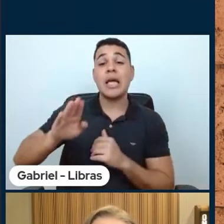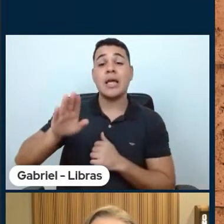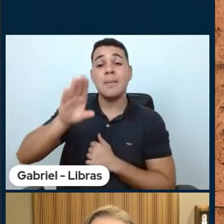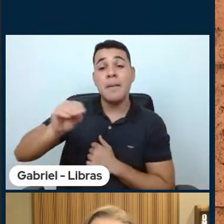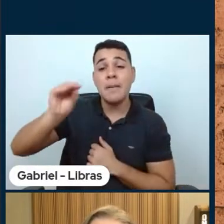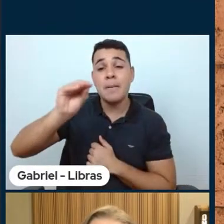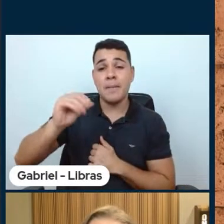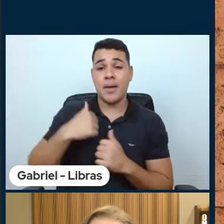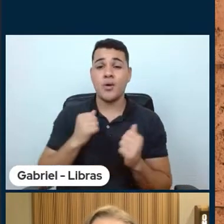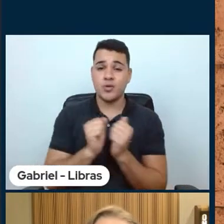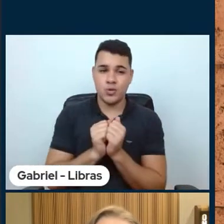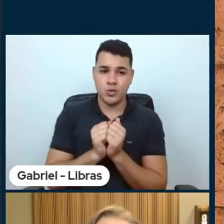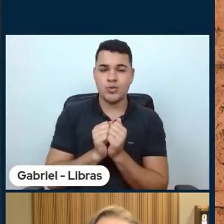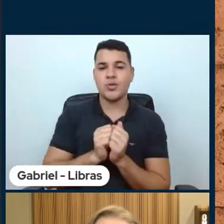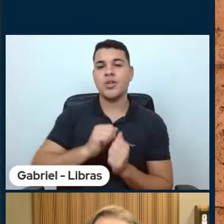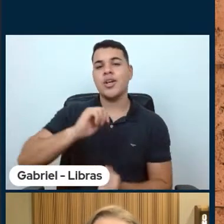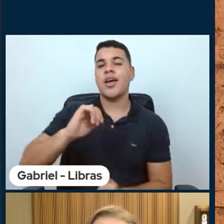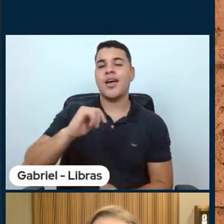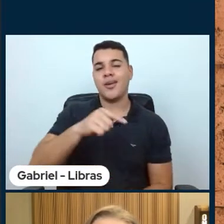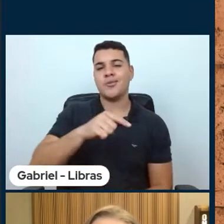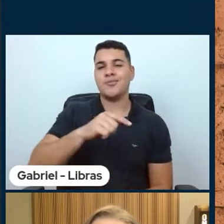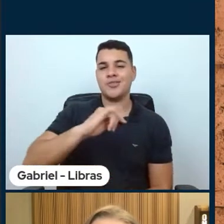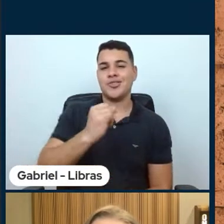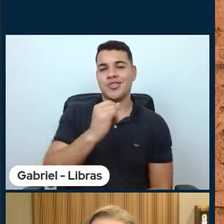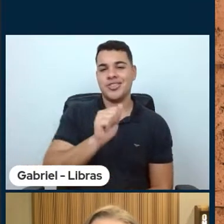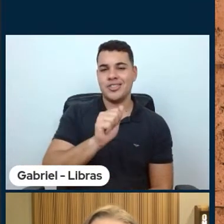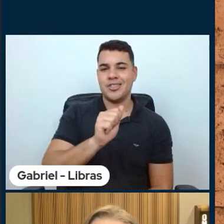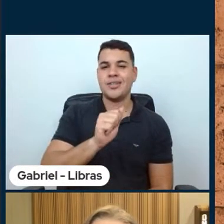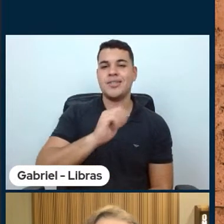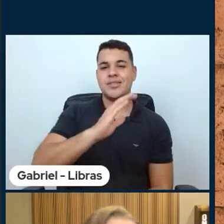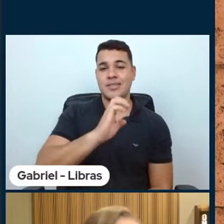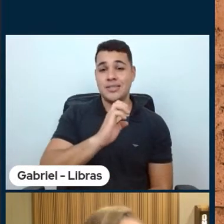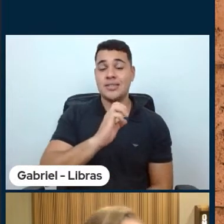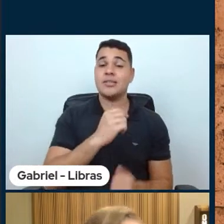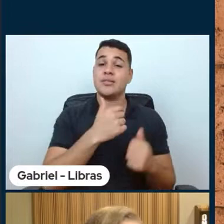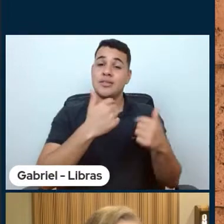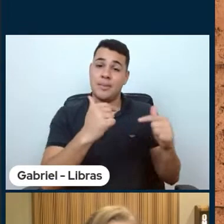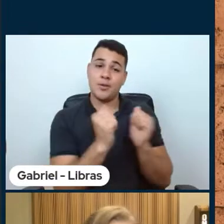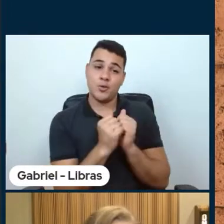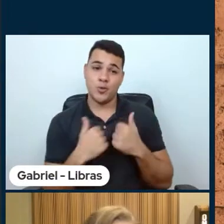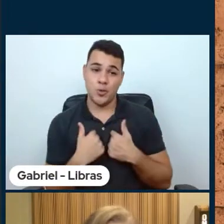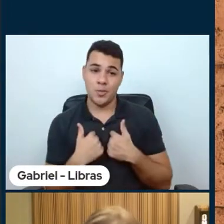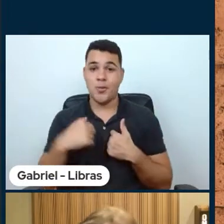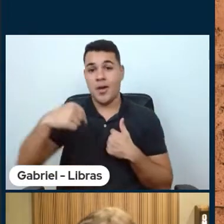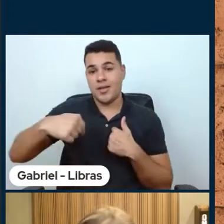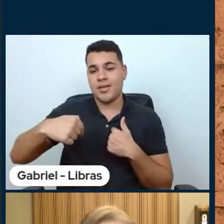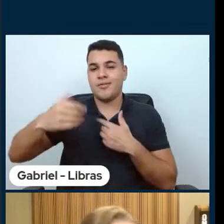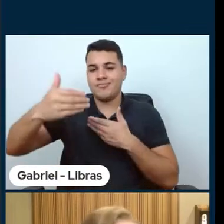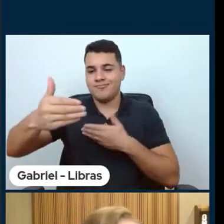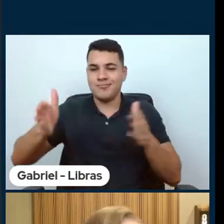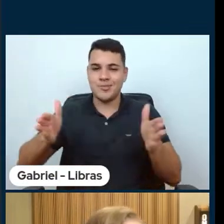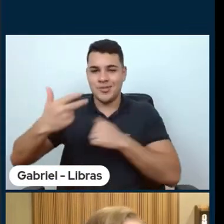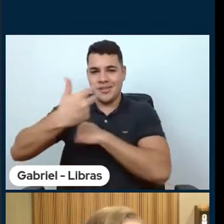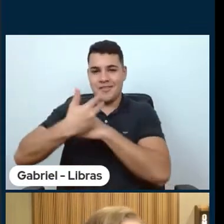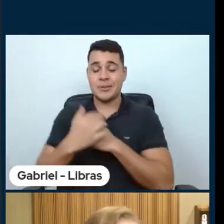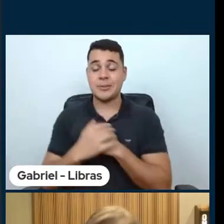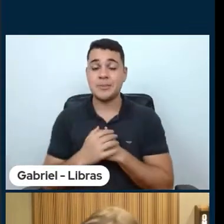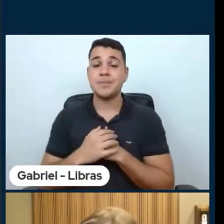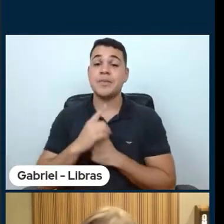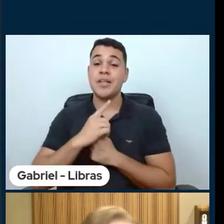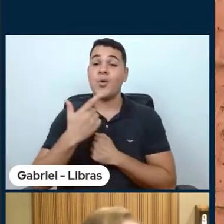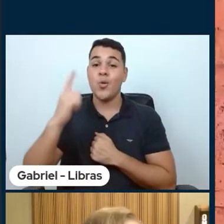Bourne Remo que é meu marido o meu sócio trabalha comigo aqui no nosso estúdio tem um outro exemplo que eu trouxe para vocês